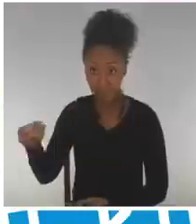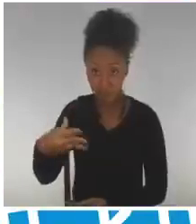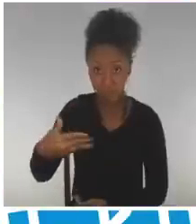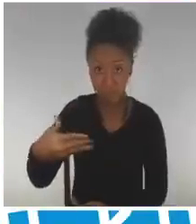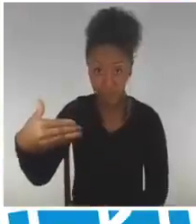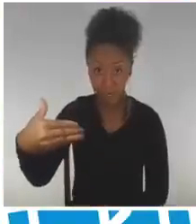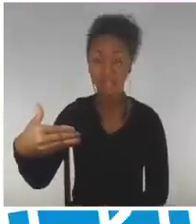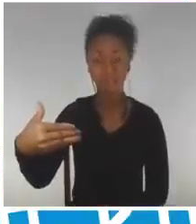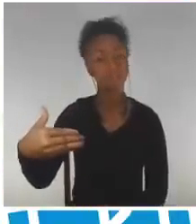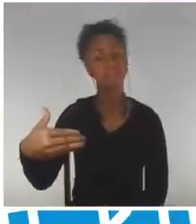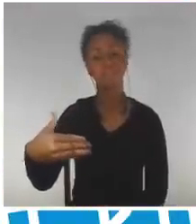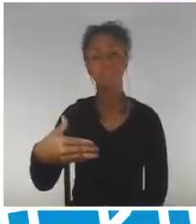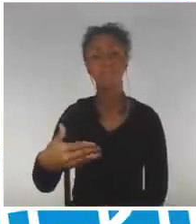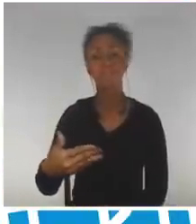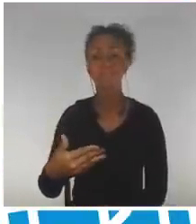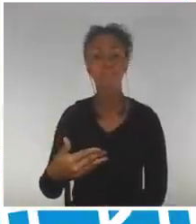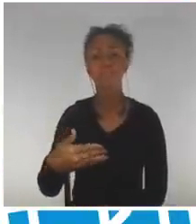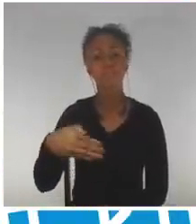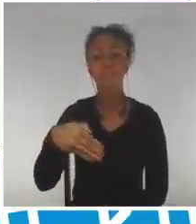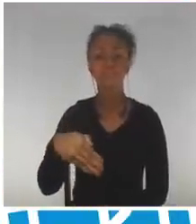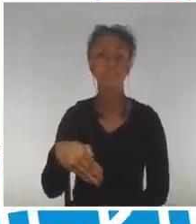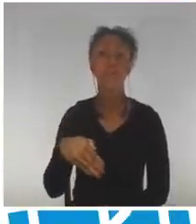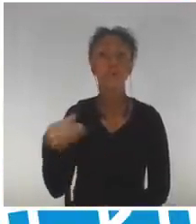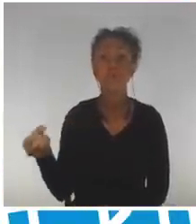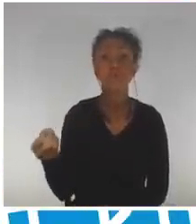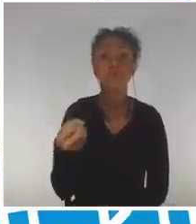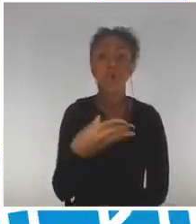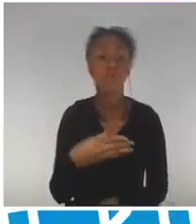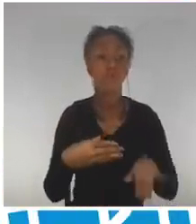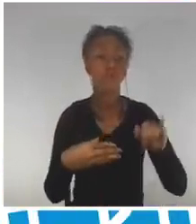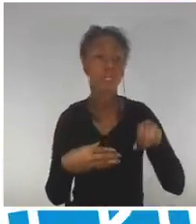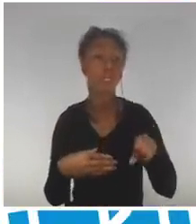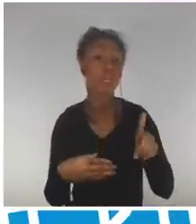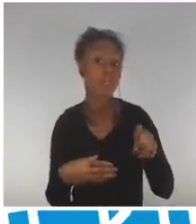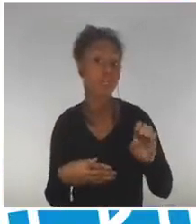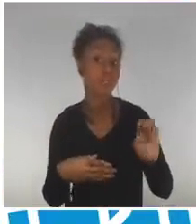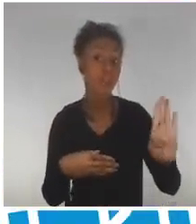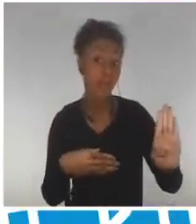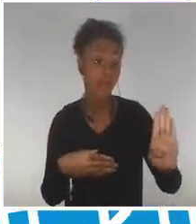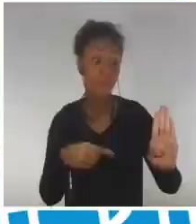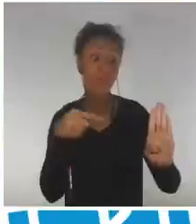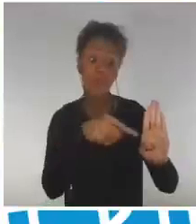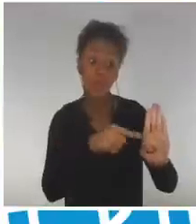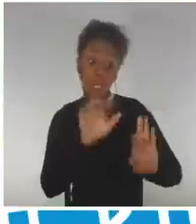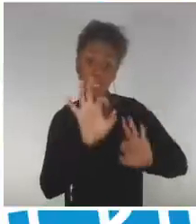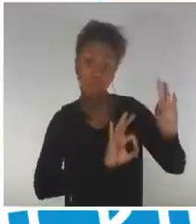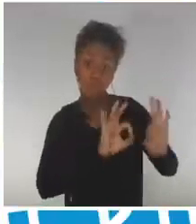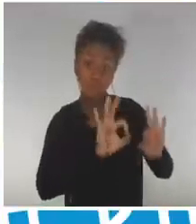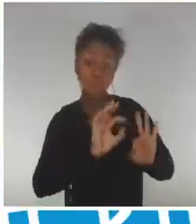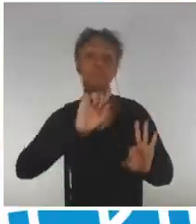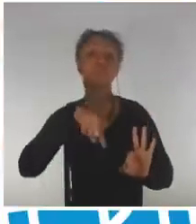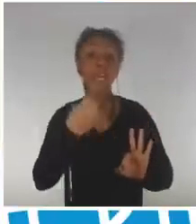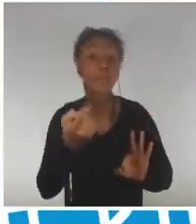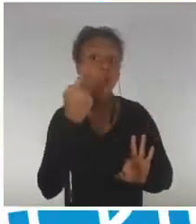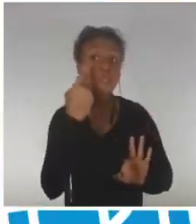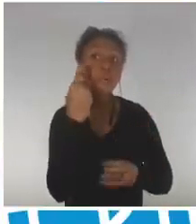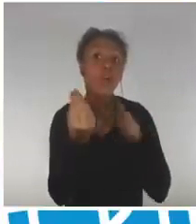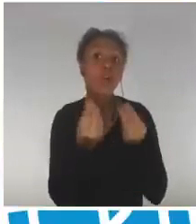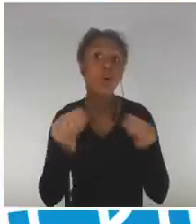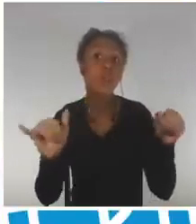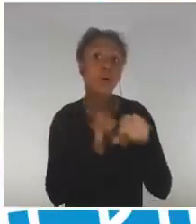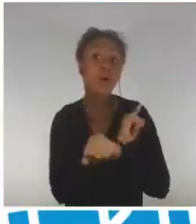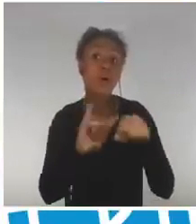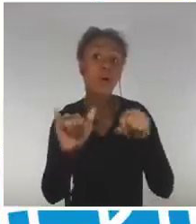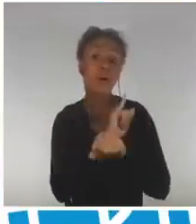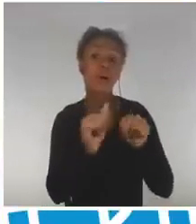sejam utilizados para gerar um IDEB que será atrelado a uma política de redistribuição de recursos, e que, para isso, se utilize